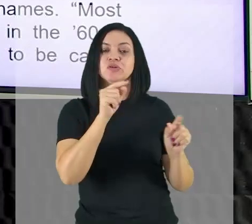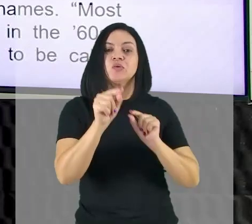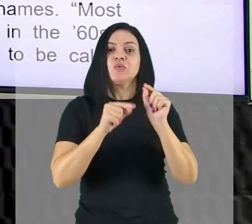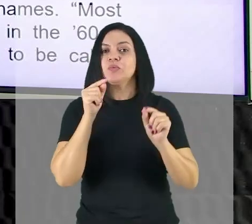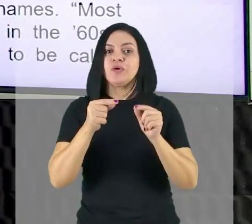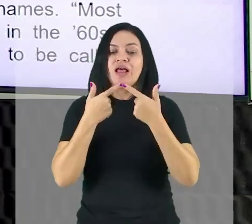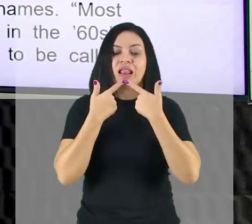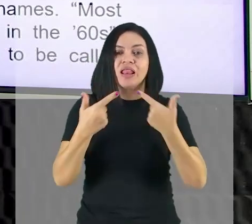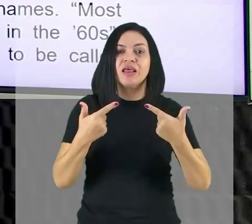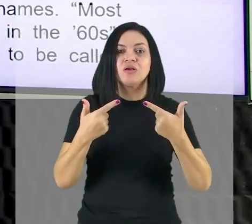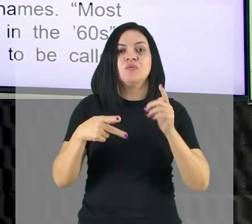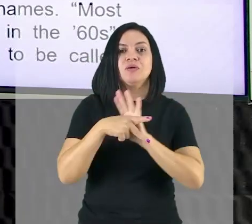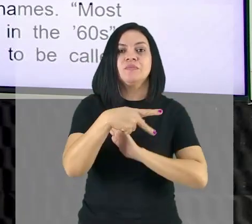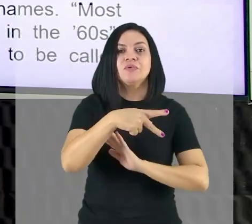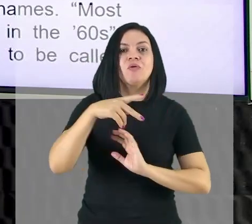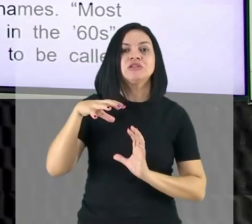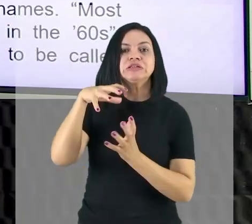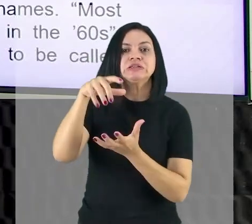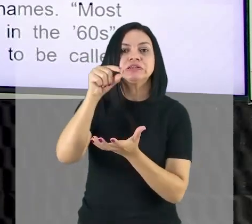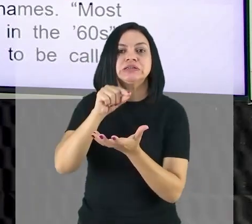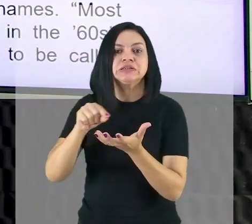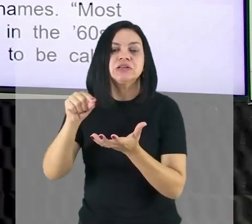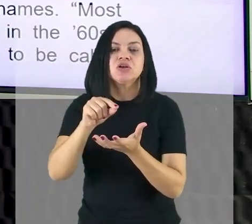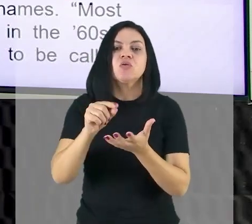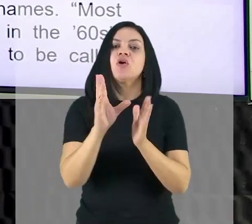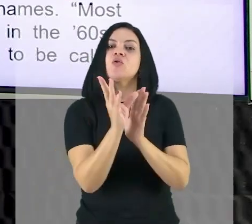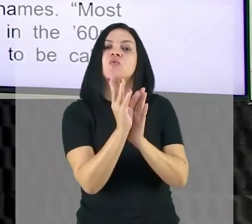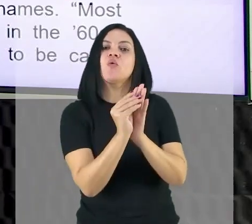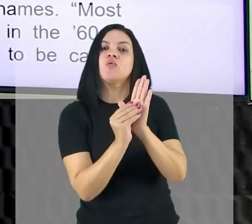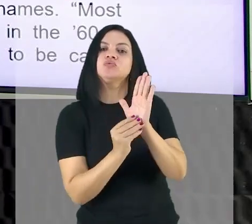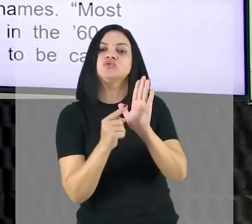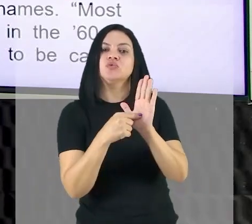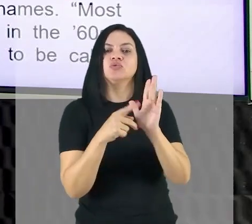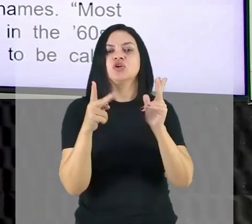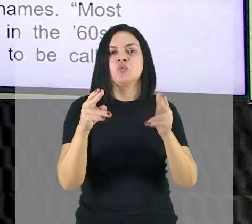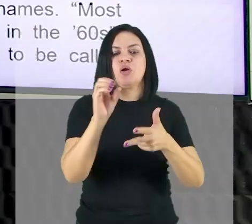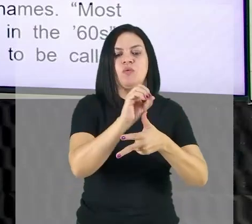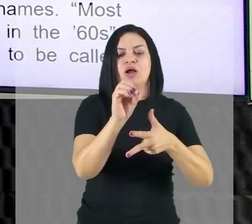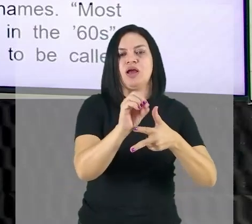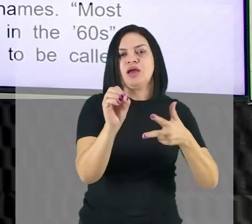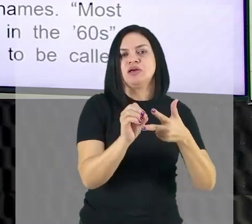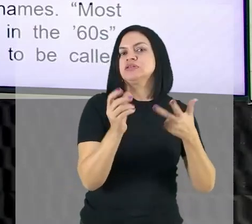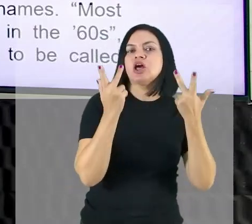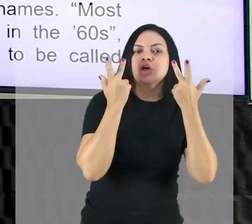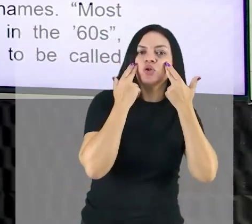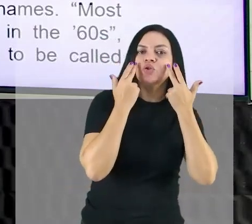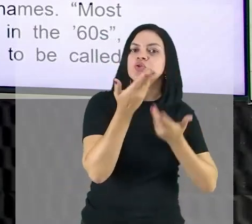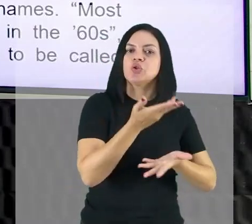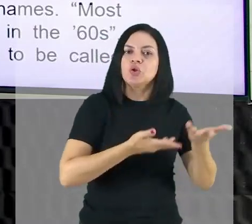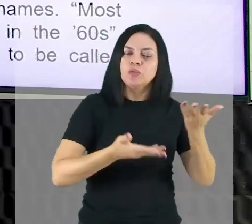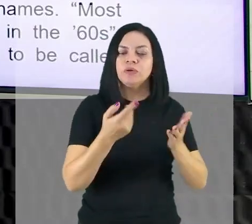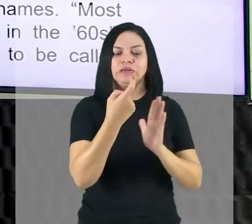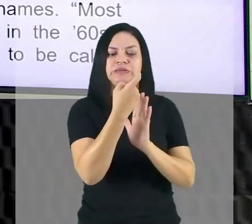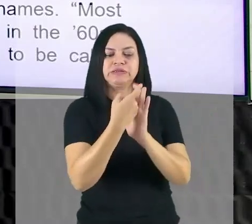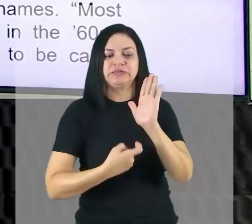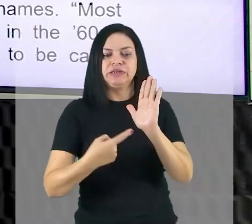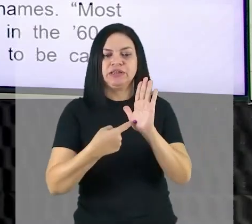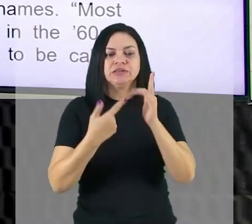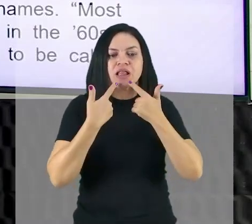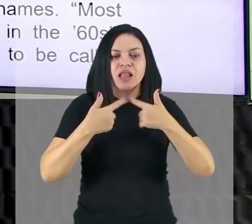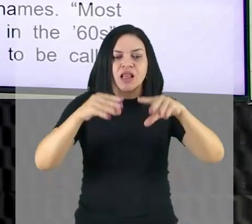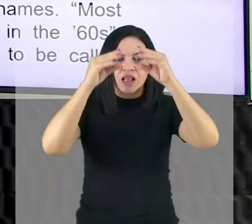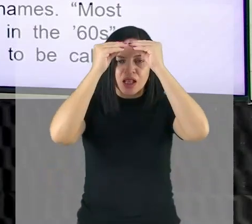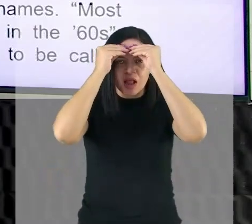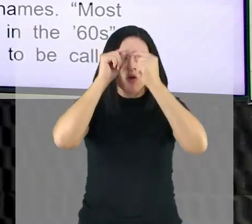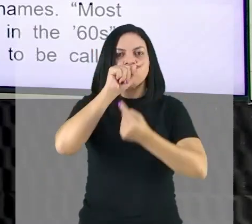se assemelha muito ao conteúdo cobrado no Enem regular. O que a gente tem? Um texto em linguagem